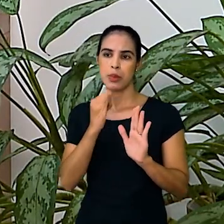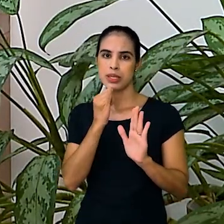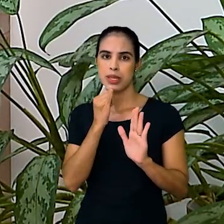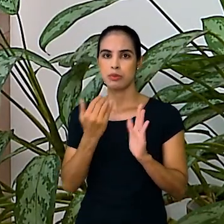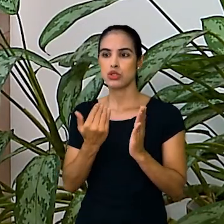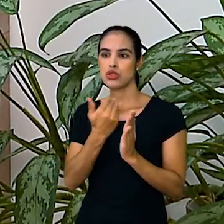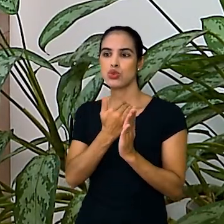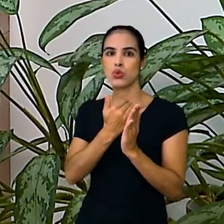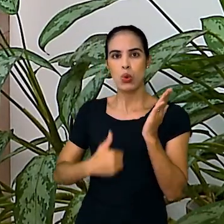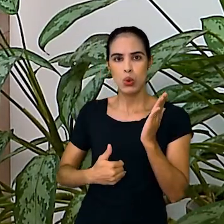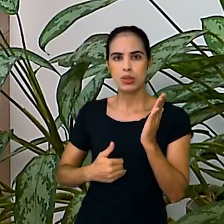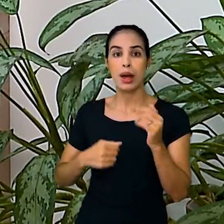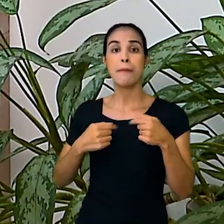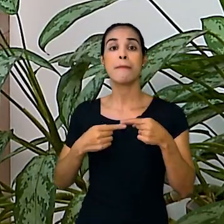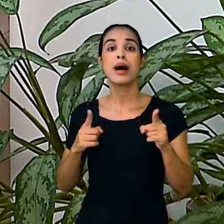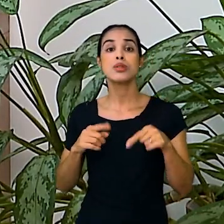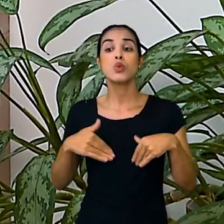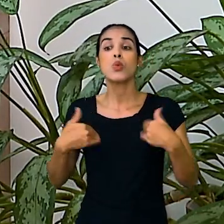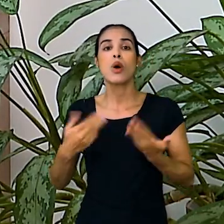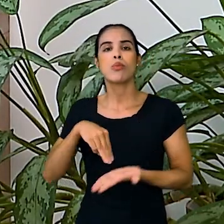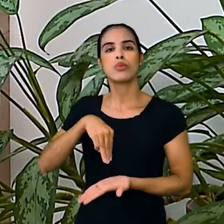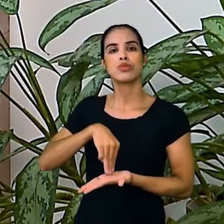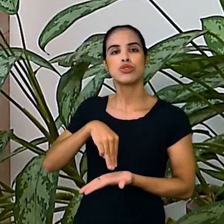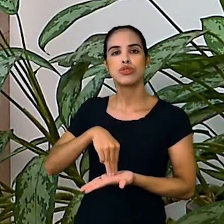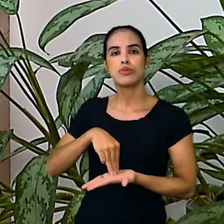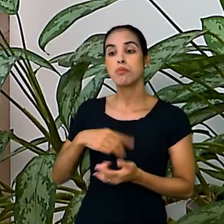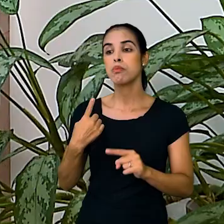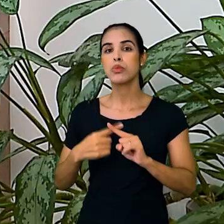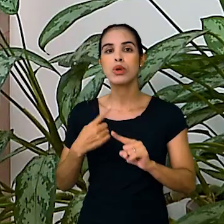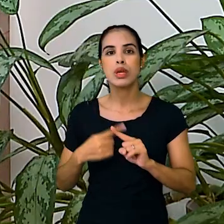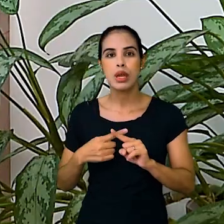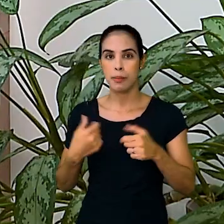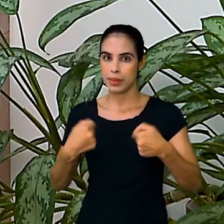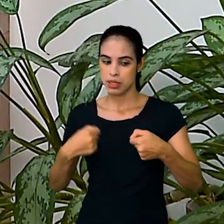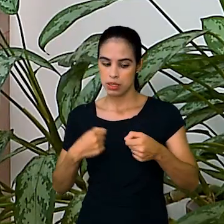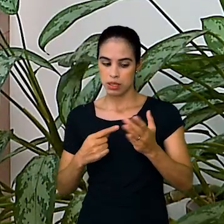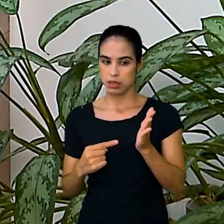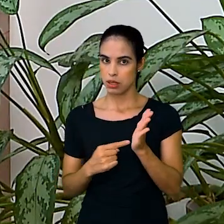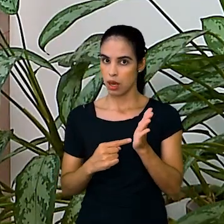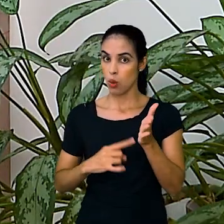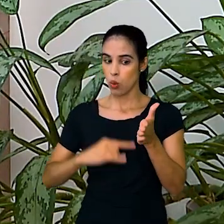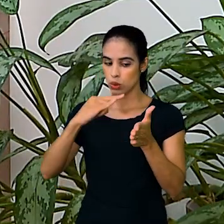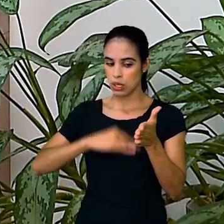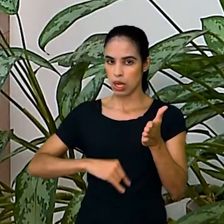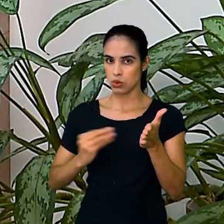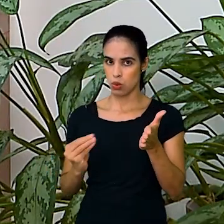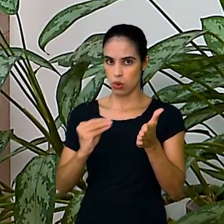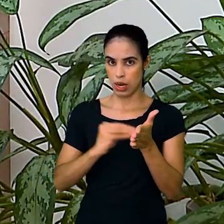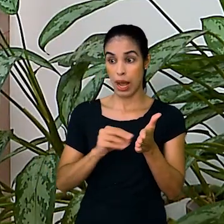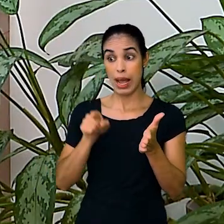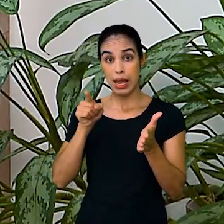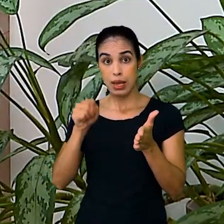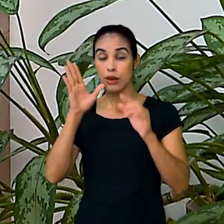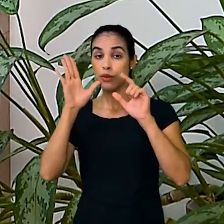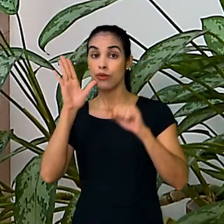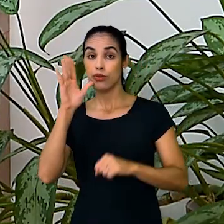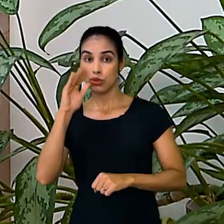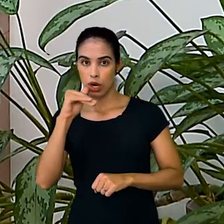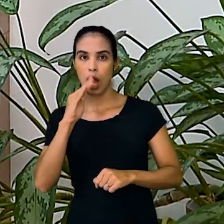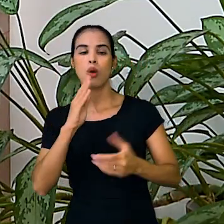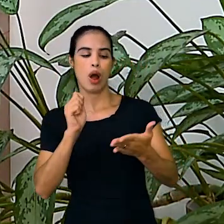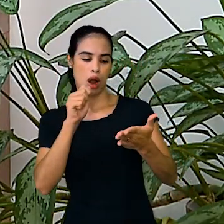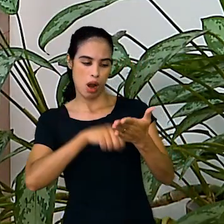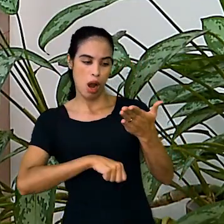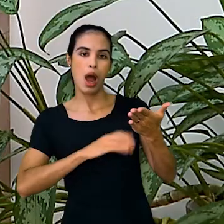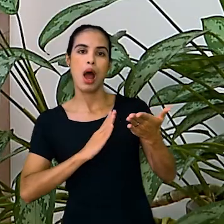sem uma justificativa, sem uma base legal ou contratual, ou sem que o empregado venha permitir que isso